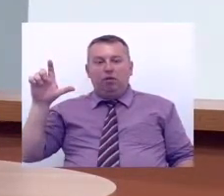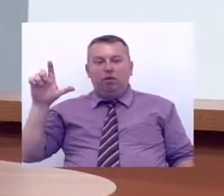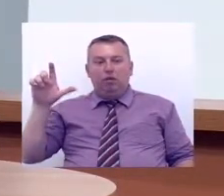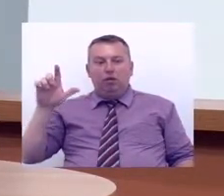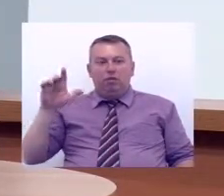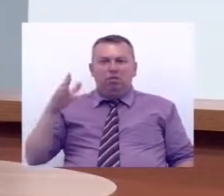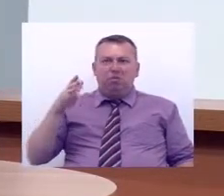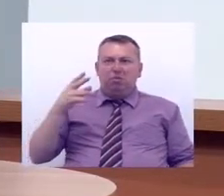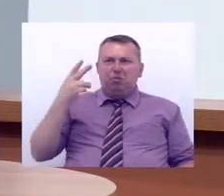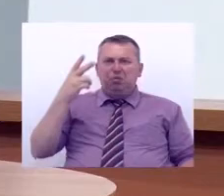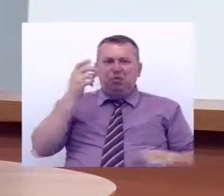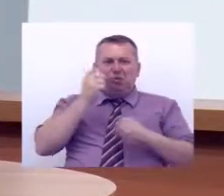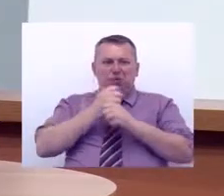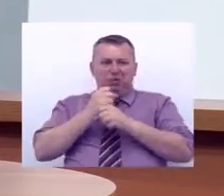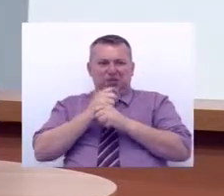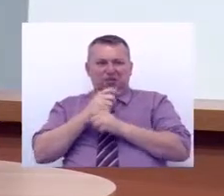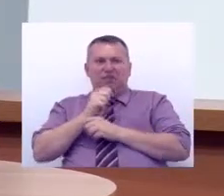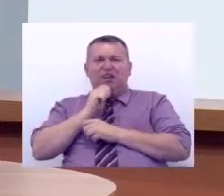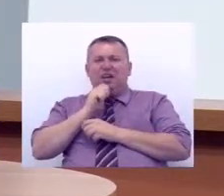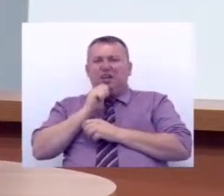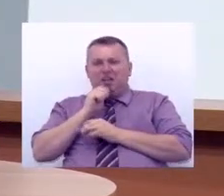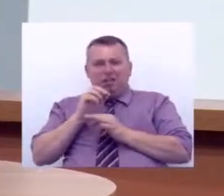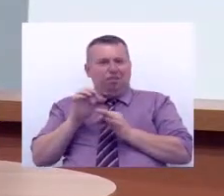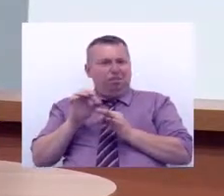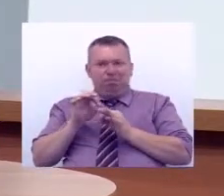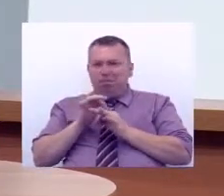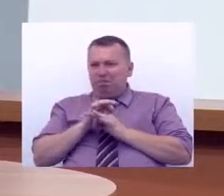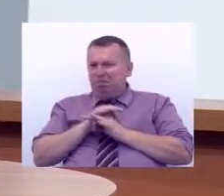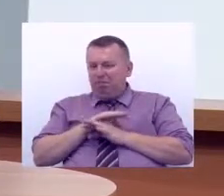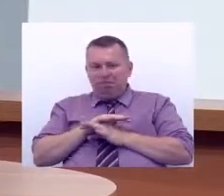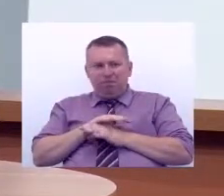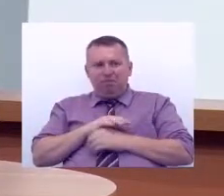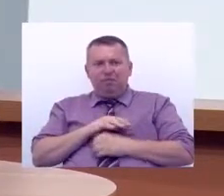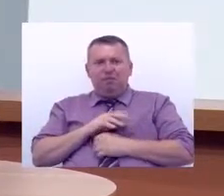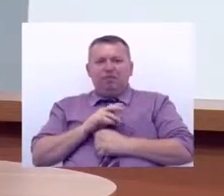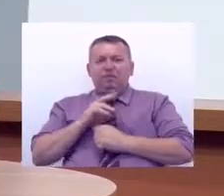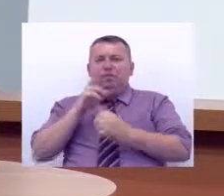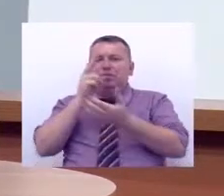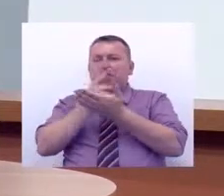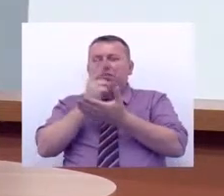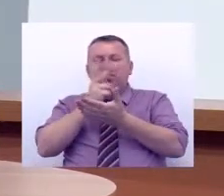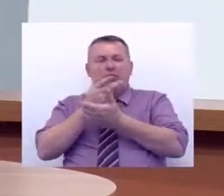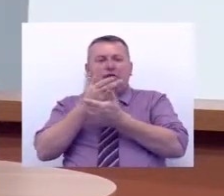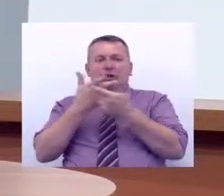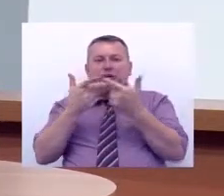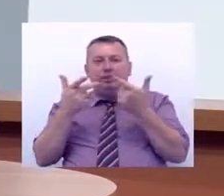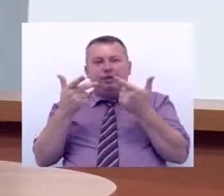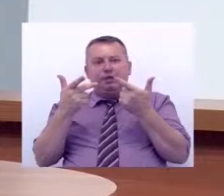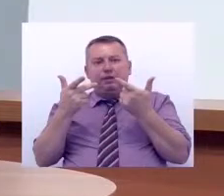uns 2 anos e a obra tá continuando